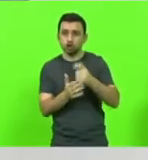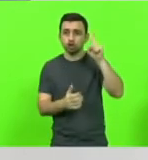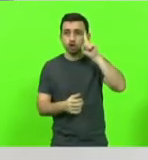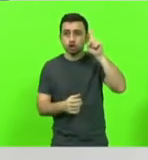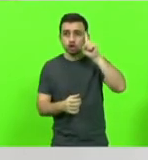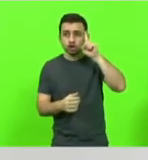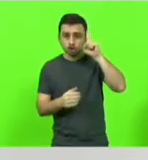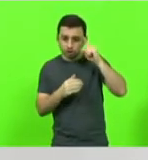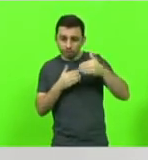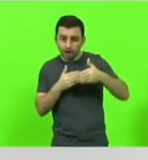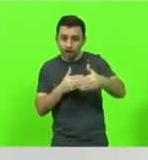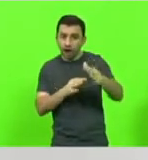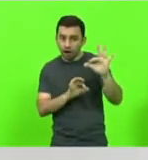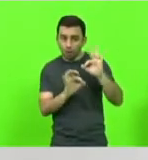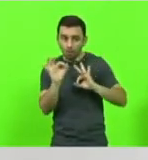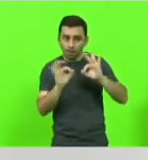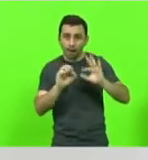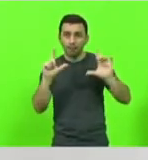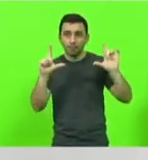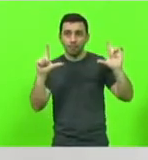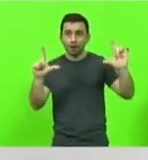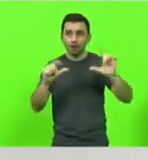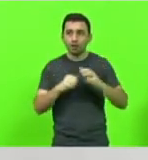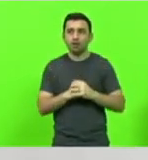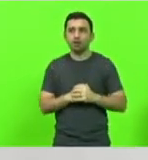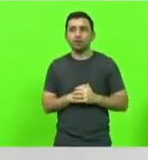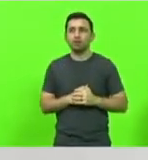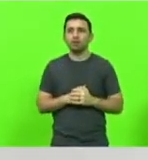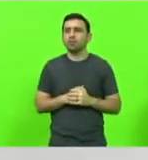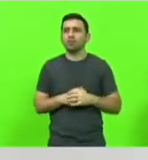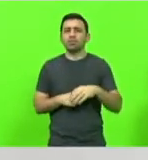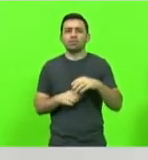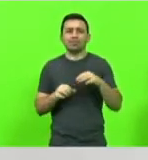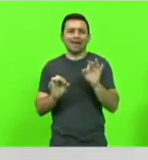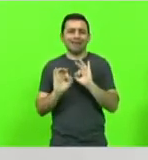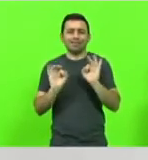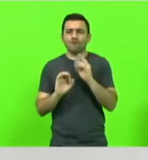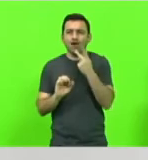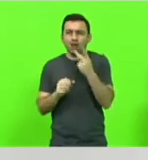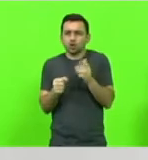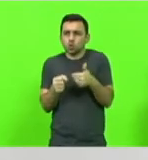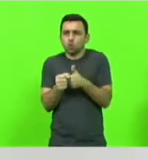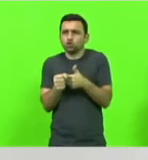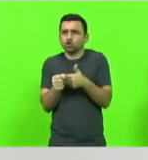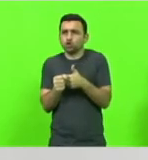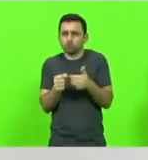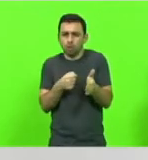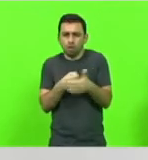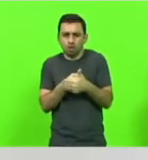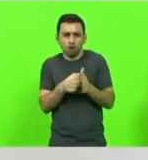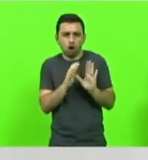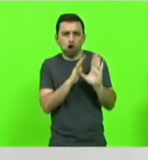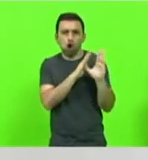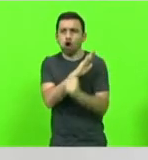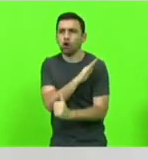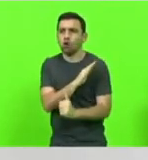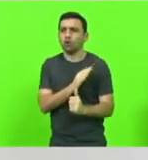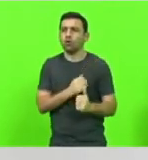para vocês arrumarem as placas aqui. Mas não, eles vão na surdina para roubar, surrupiar.